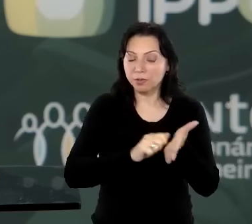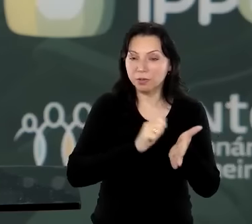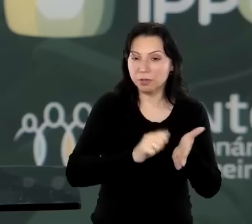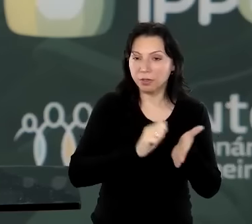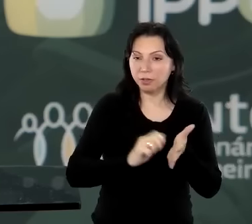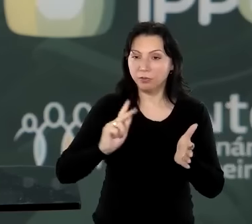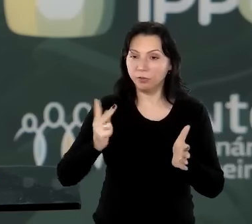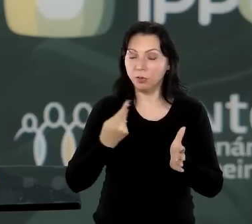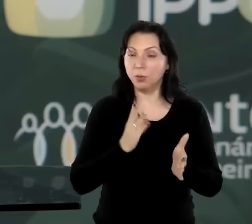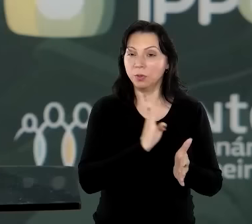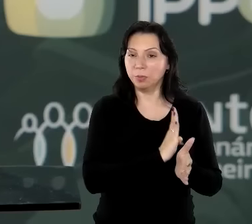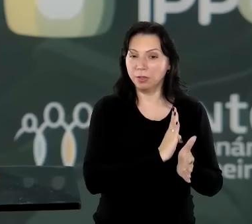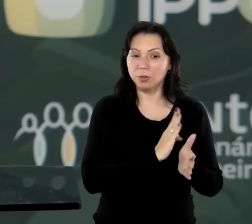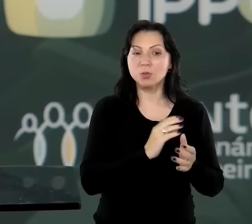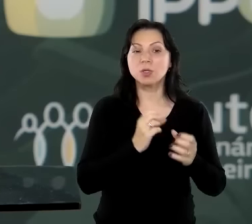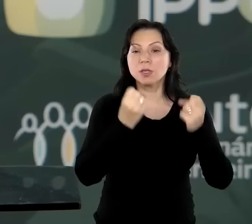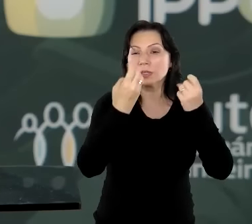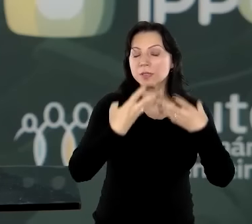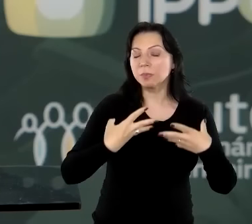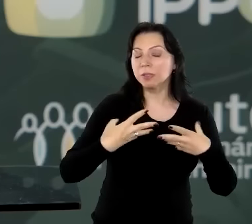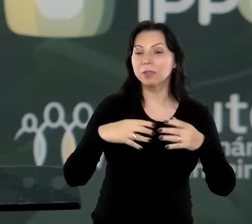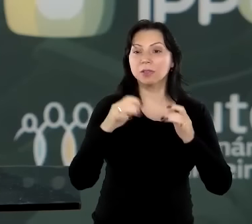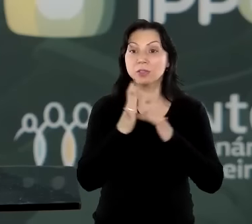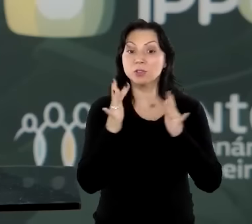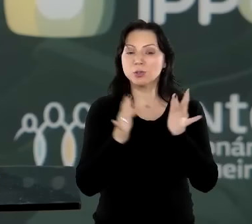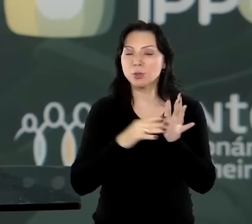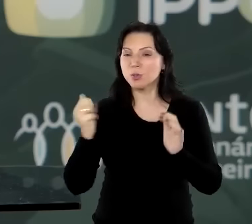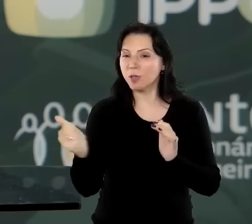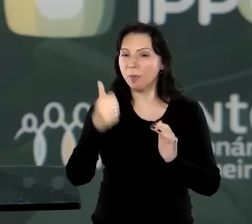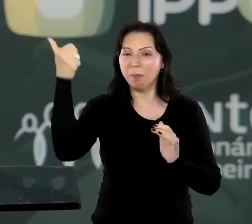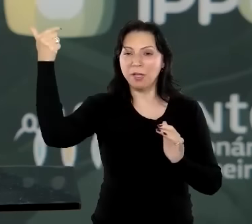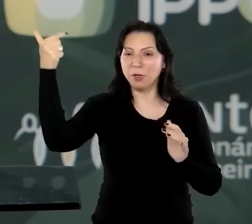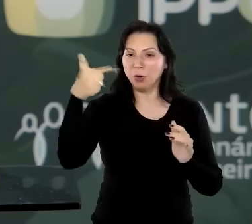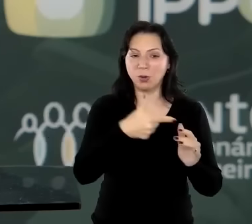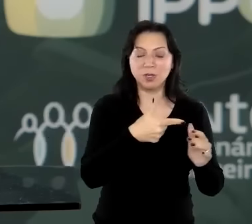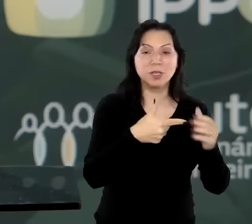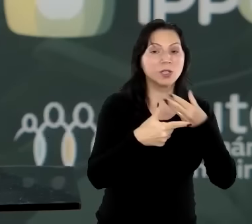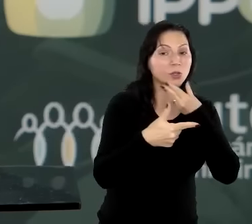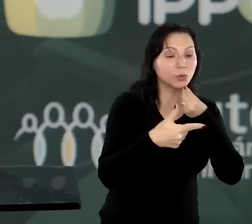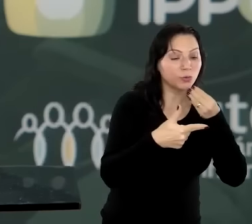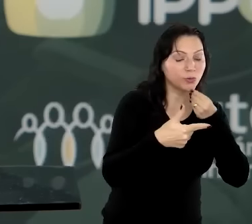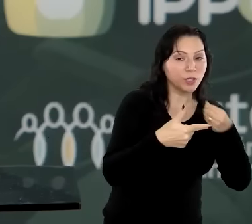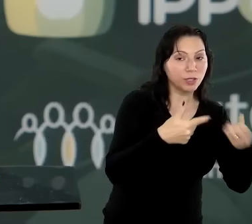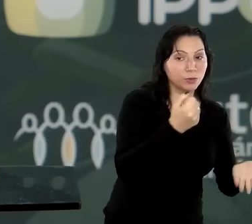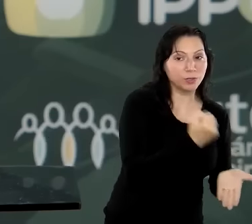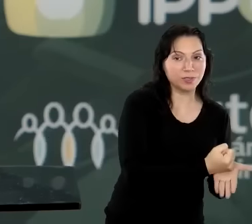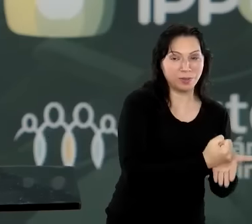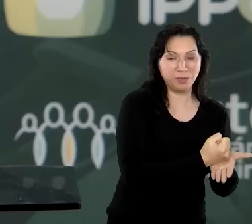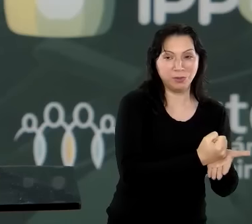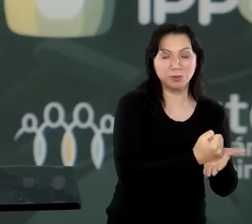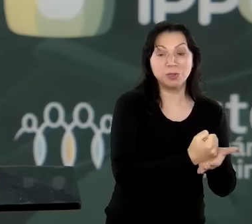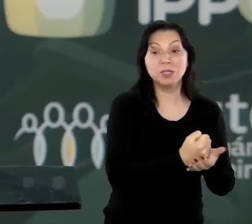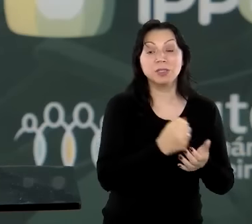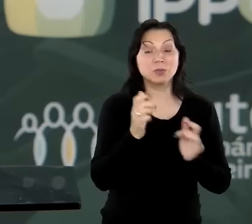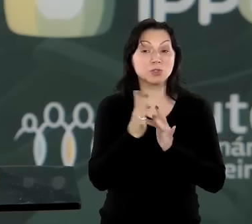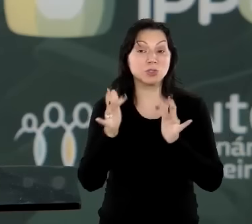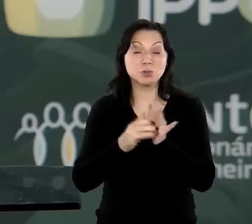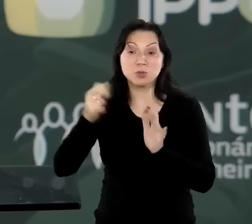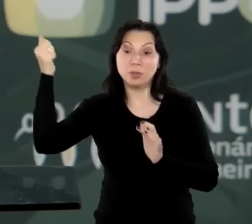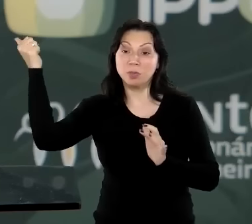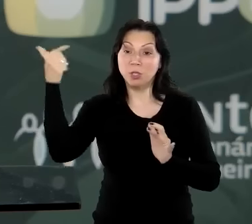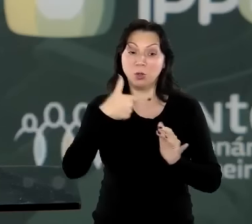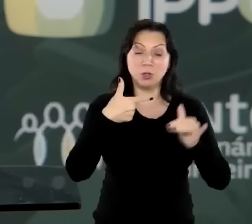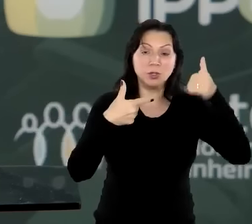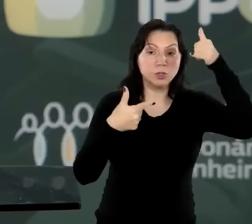é o cumprimento das promessas do Antigo Testamento. Ele é melhor do que os profetas, ele é melhor do que os